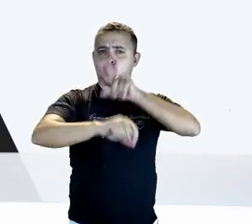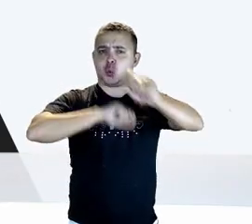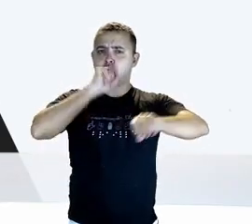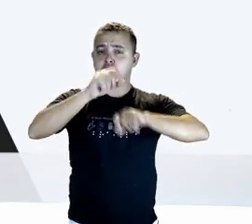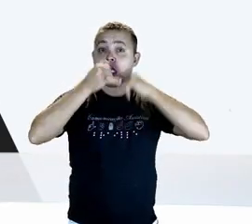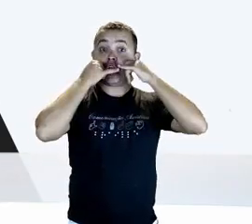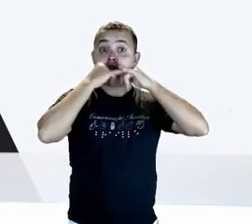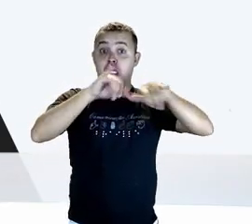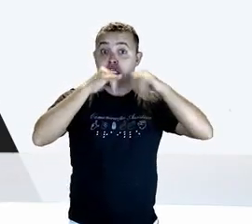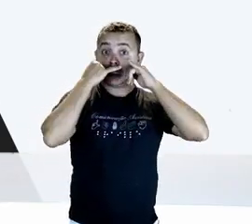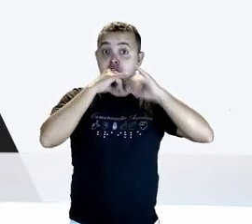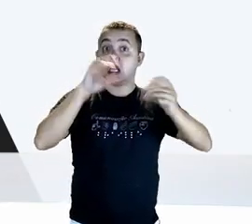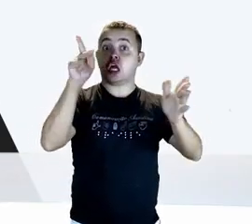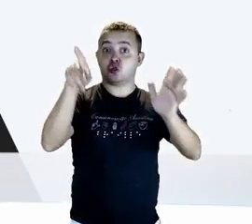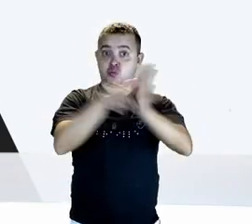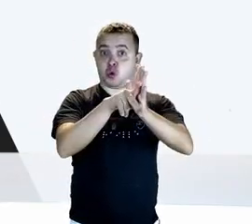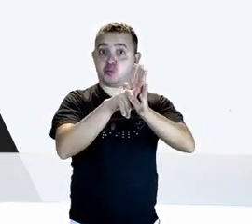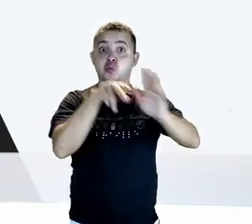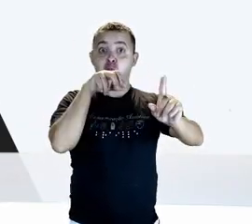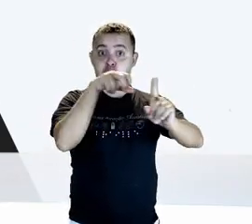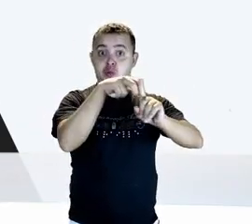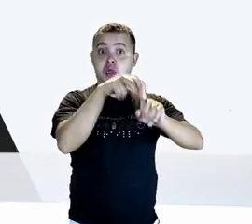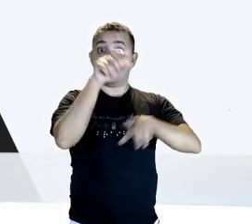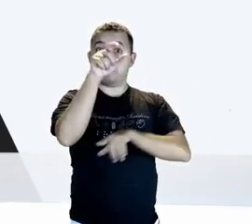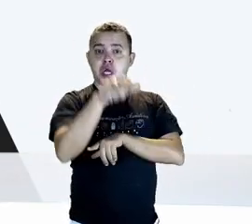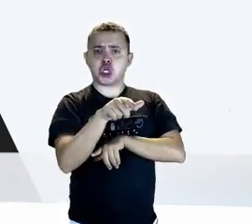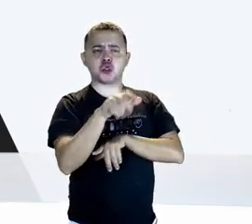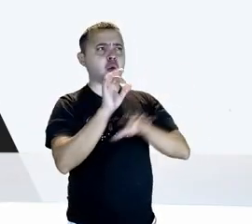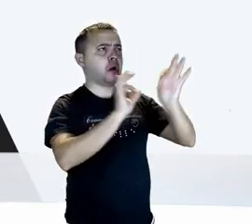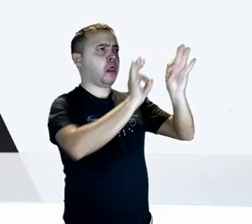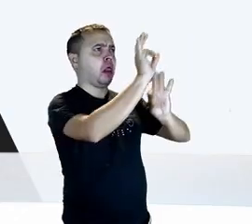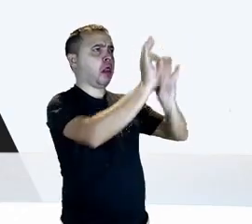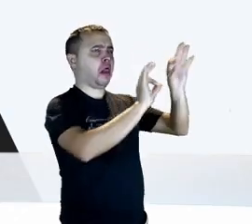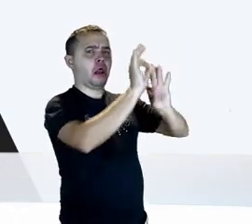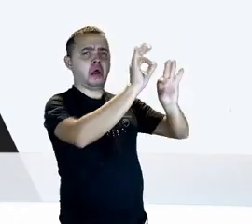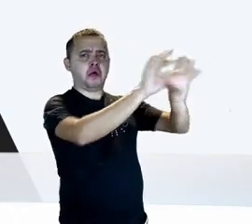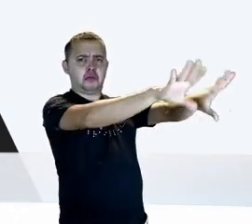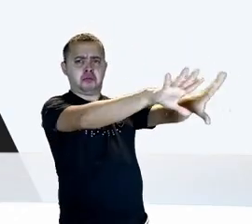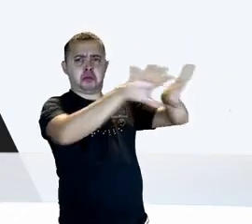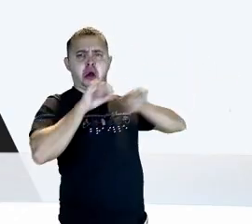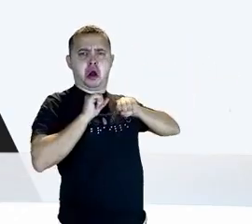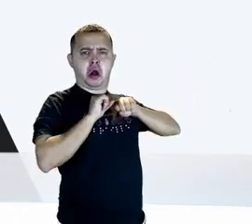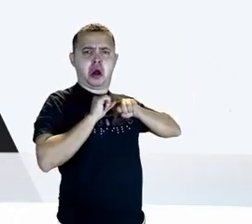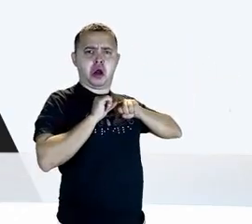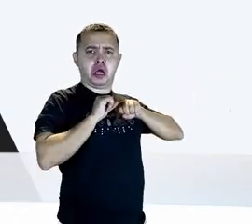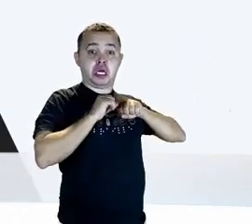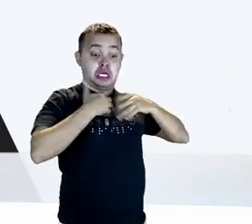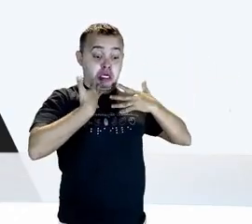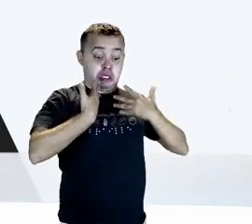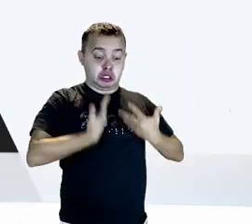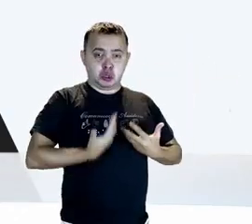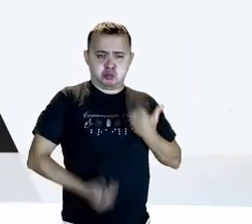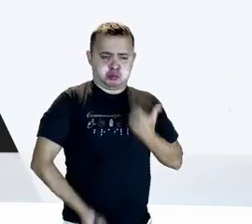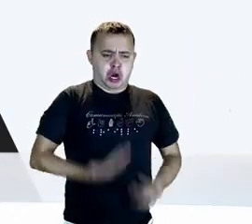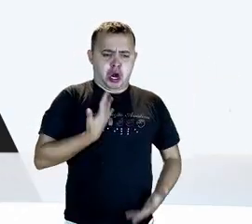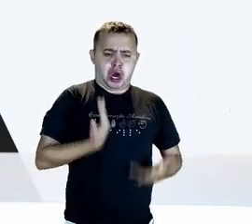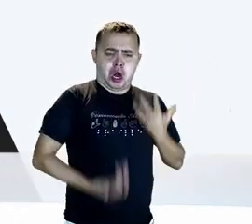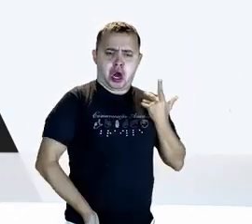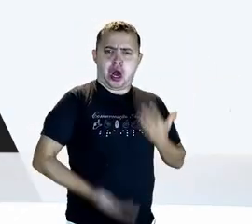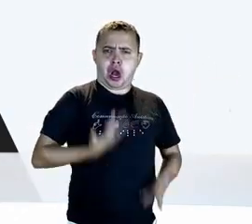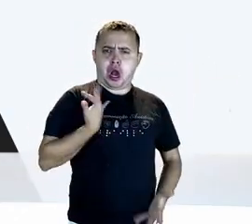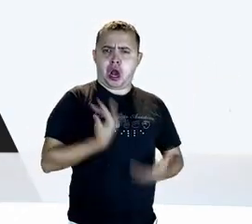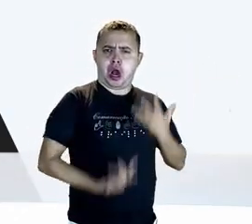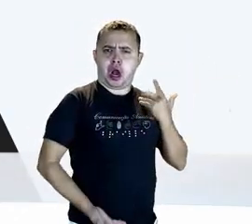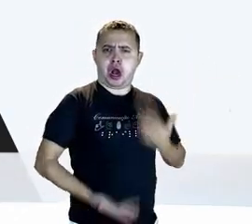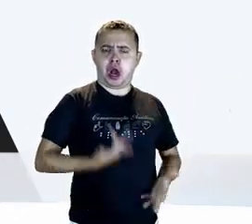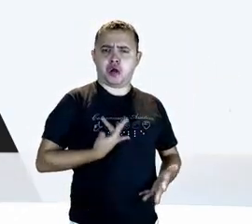envolvendo eletricidade, onde que a pessoa acaba queimando, né, a sua pele. Pelo vídeo, pessoal,